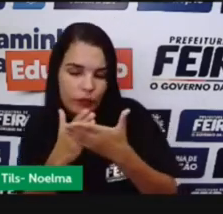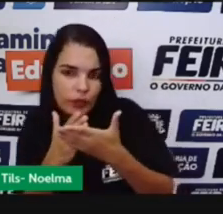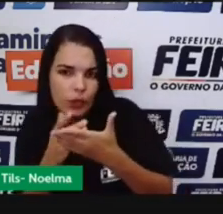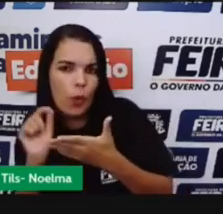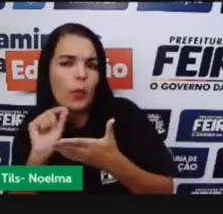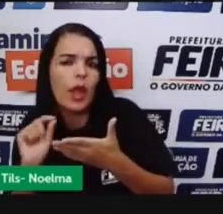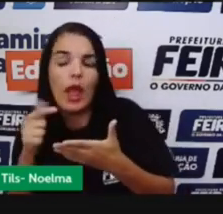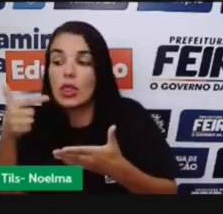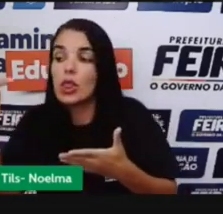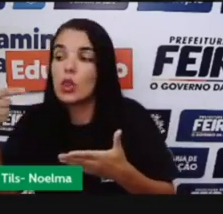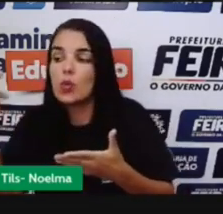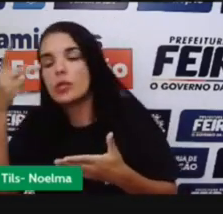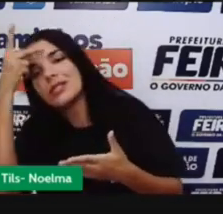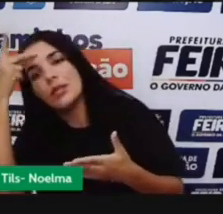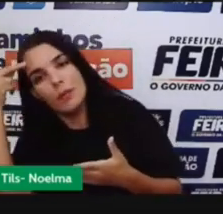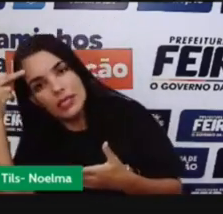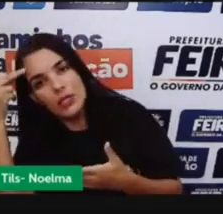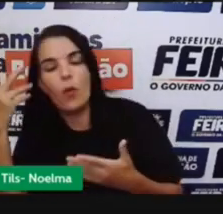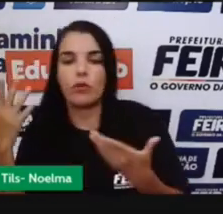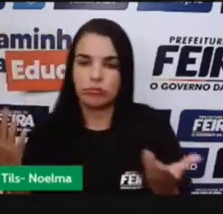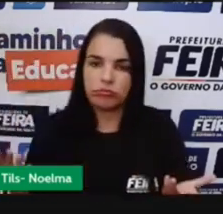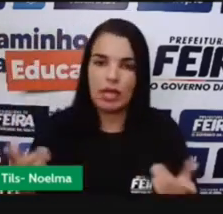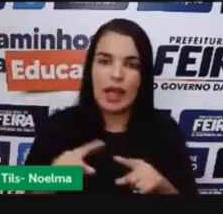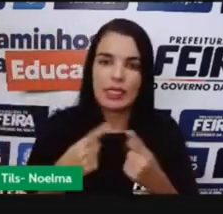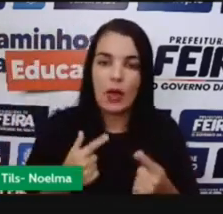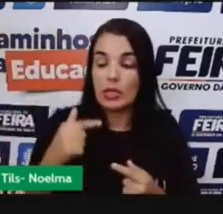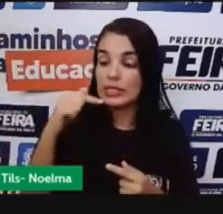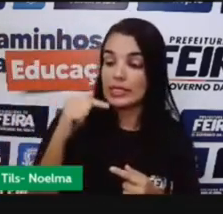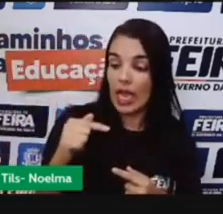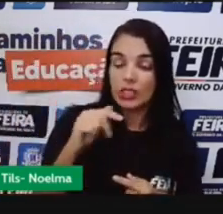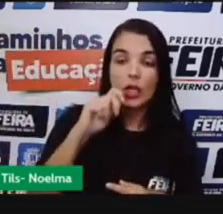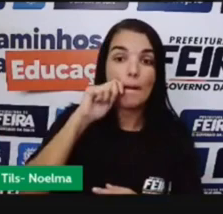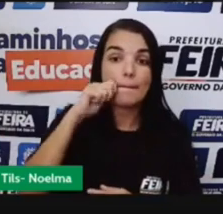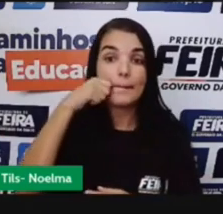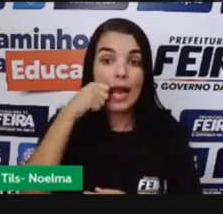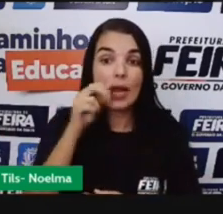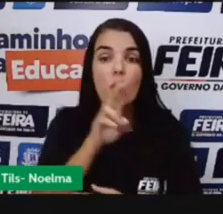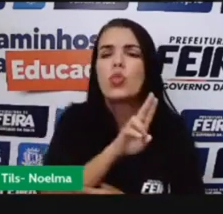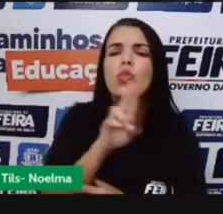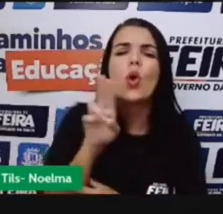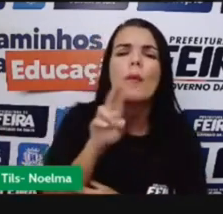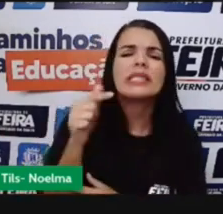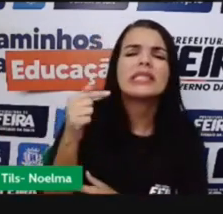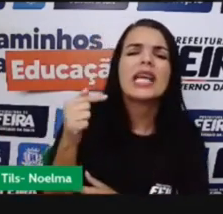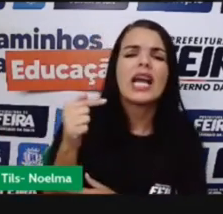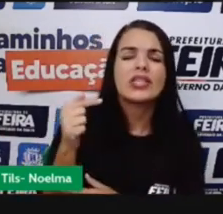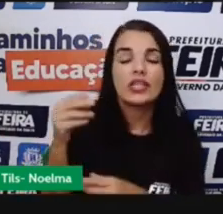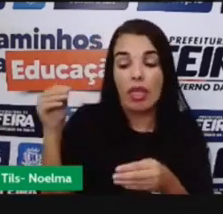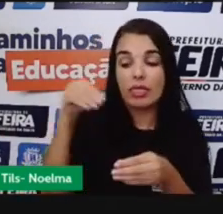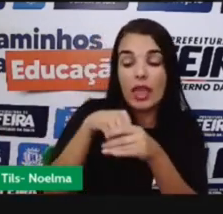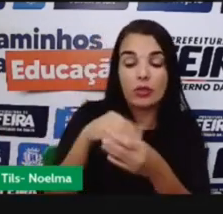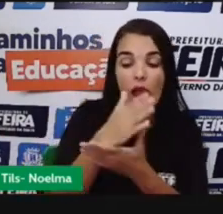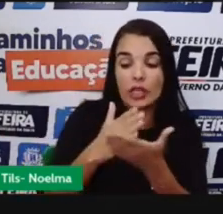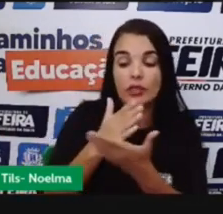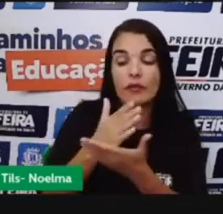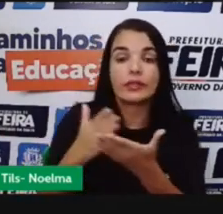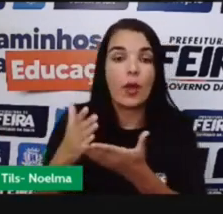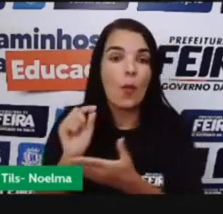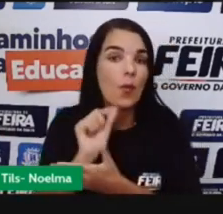como divisor, o 7 aqui seria, nesse caso, o quociente. O quociente é